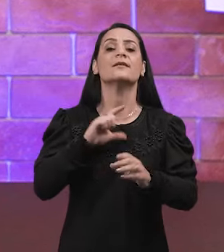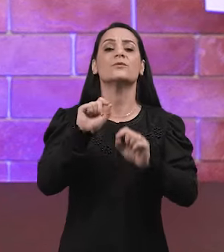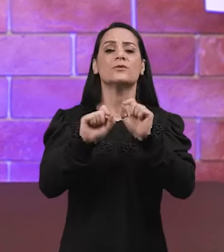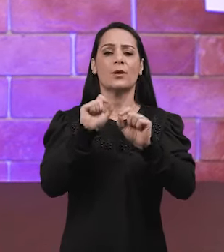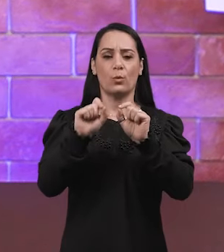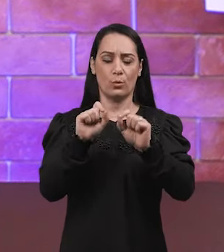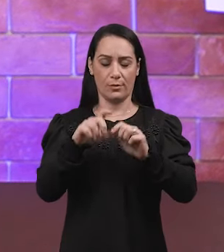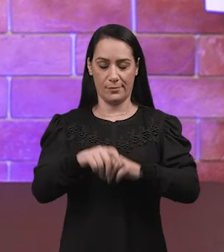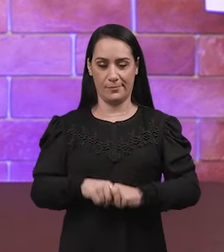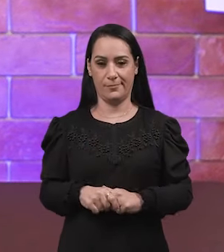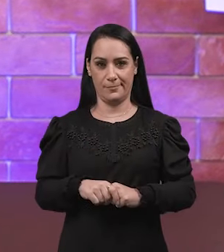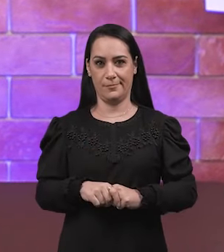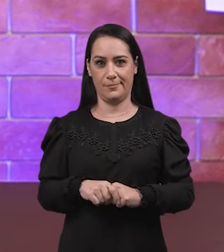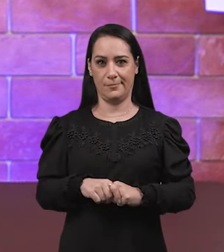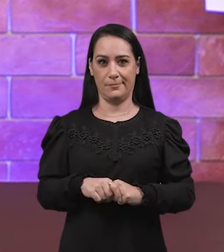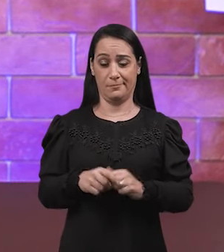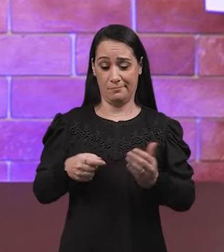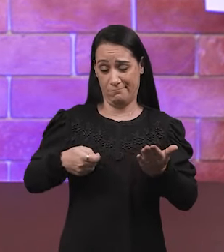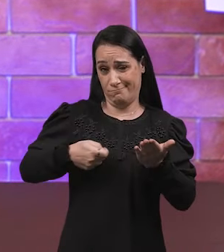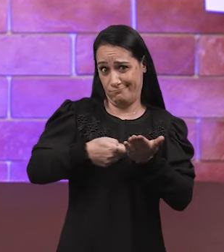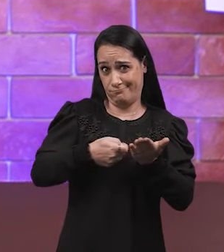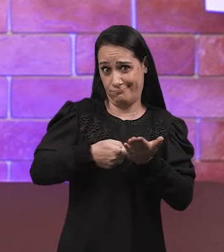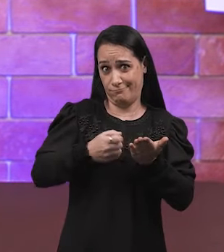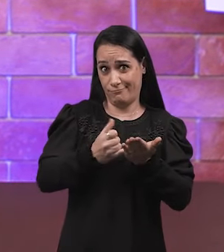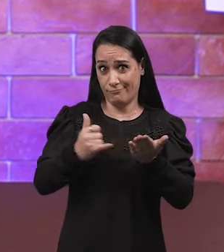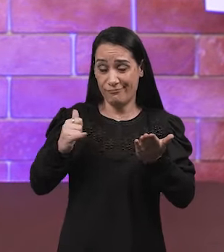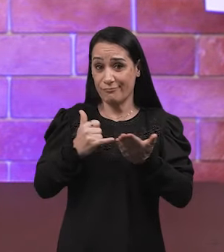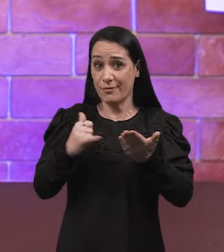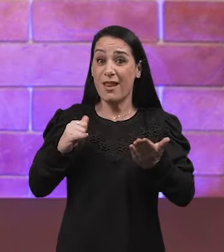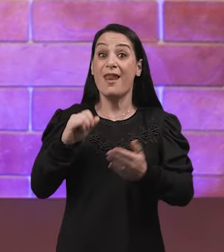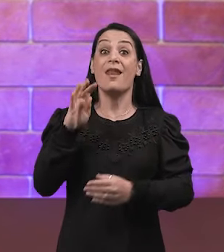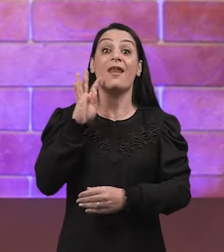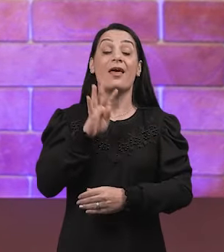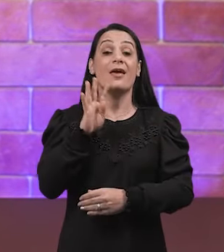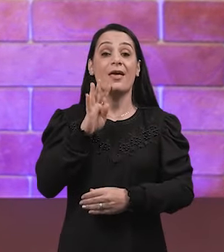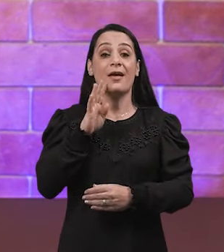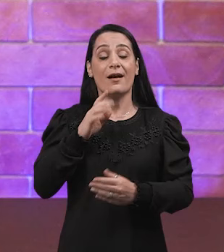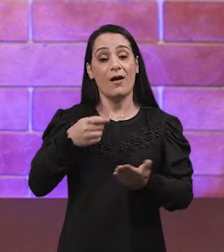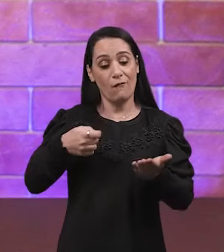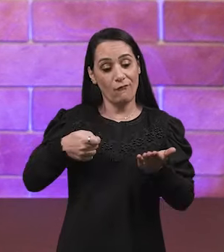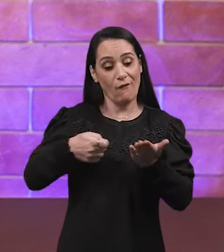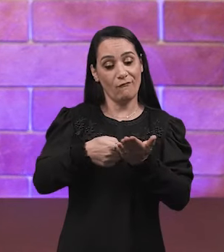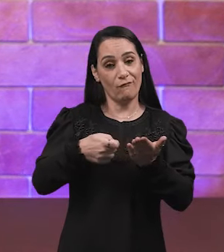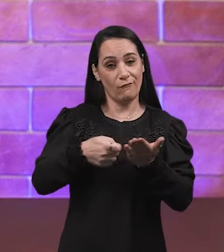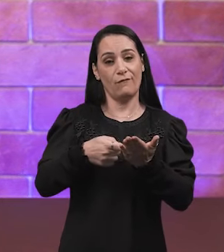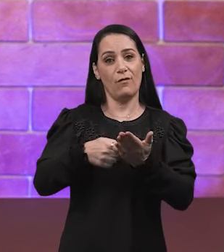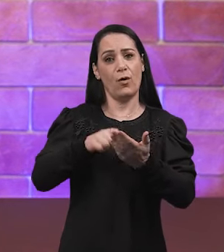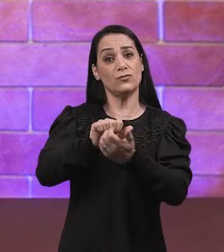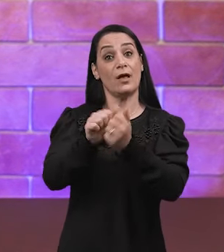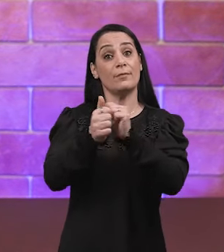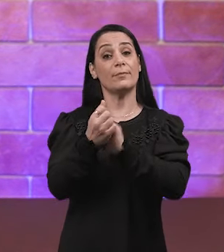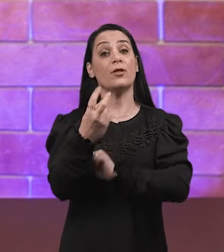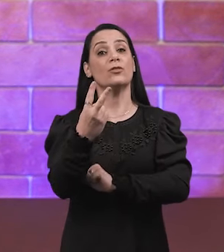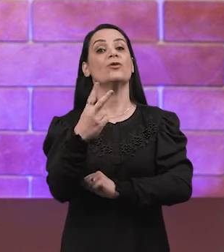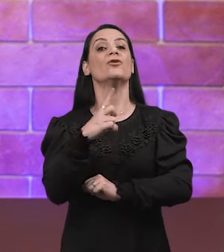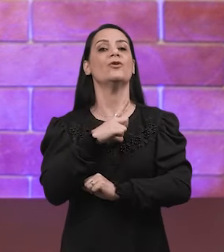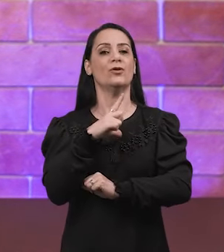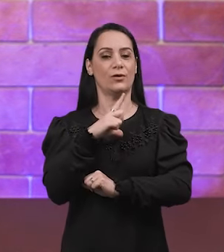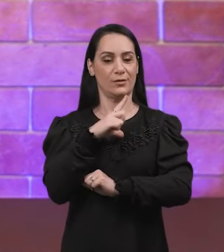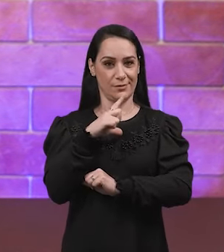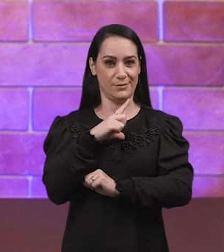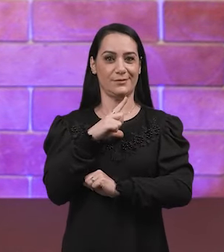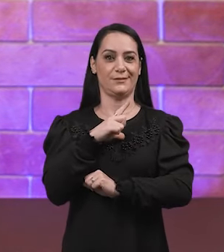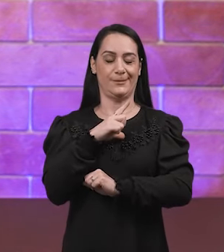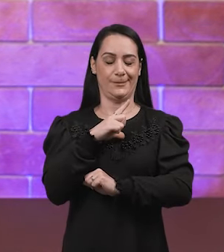mais vem na caixa. Vem a fonte, isso é muito legal, é uma fonte em que